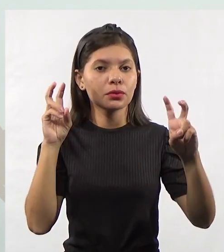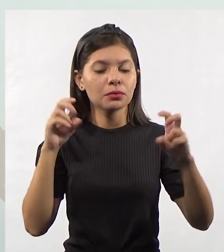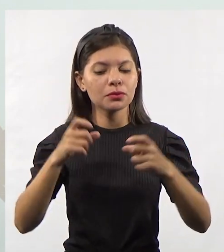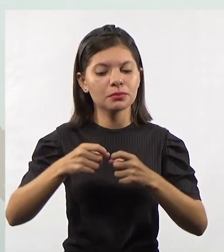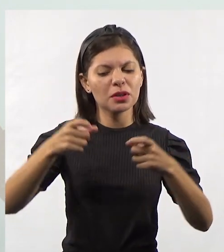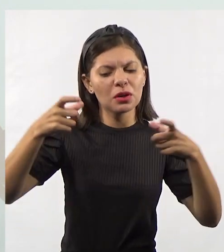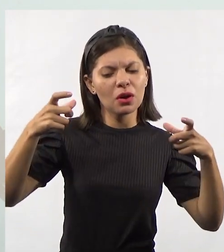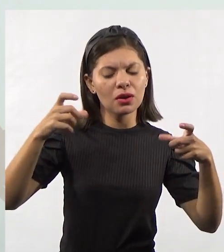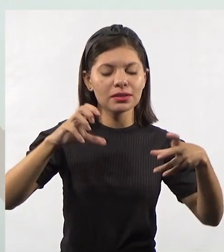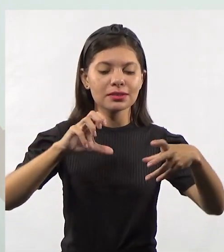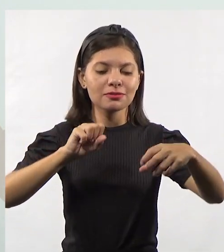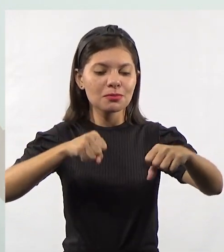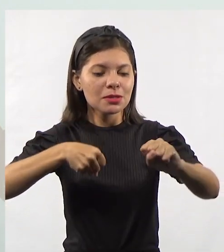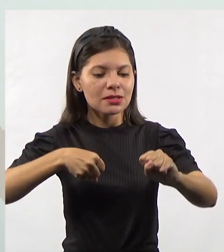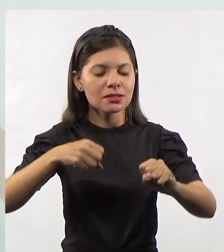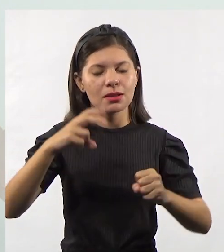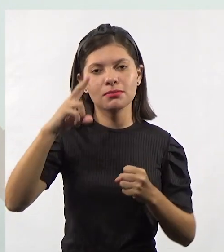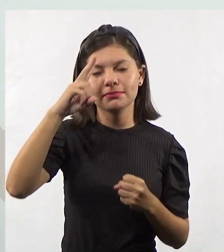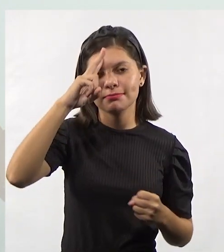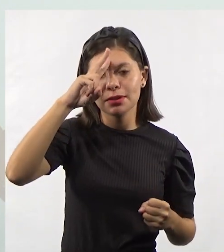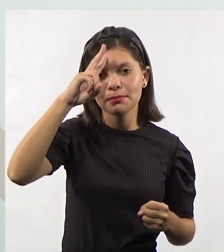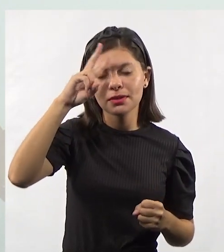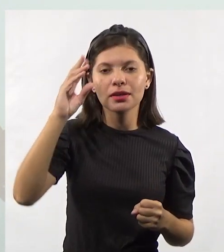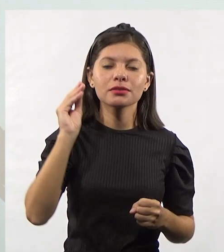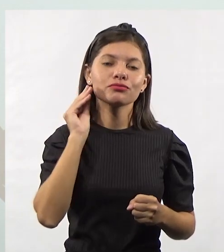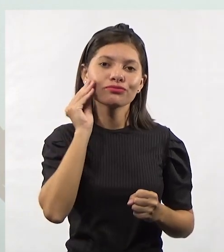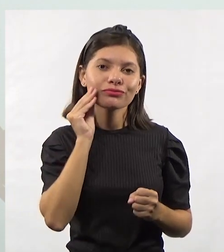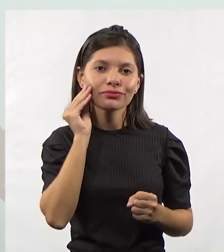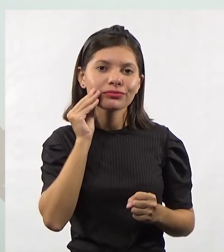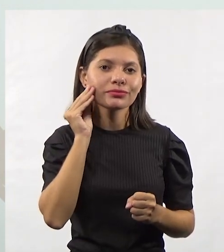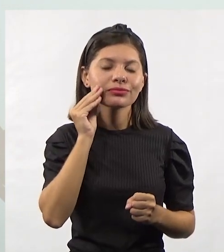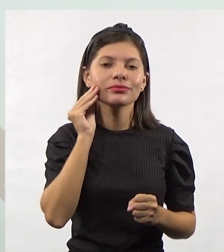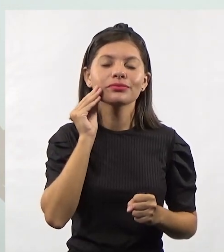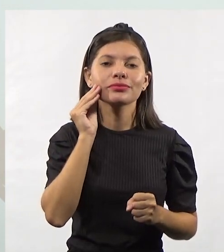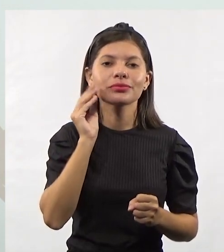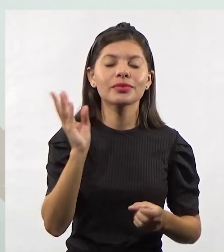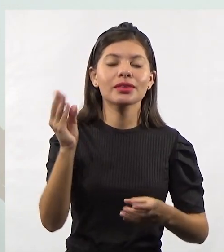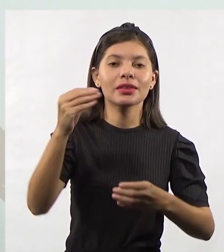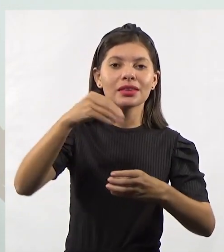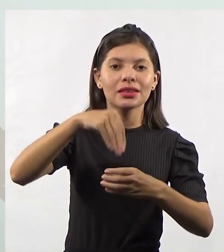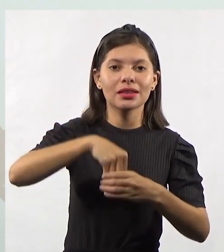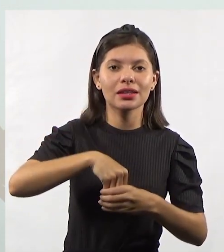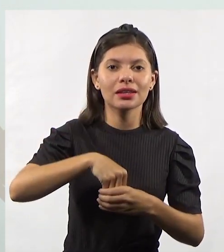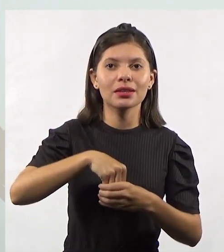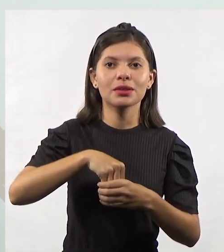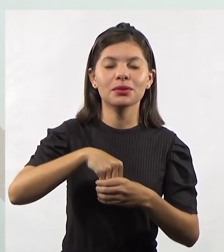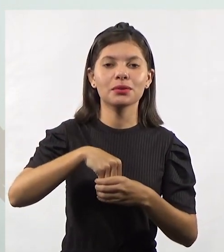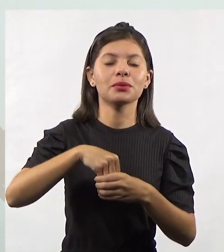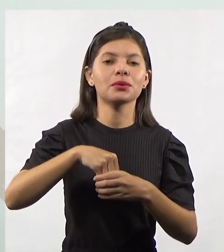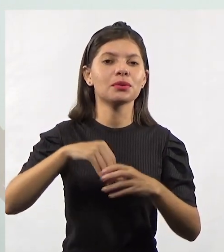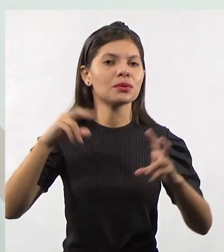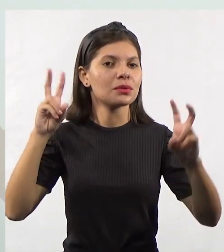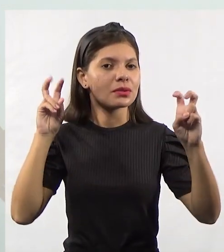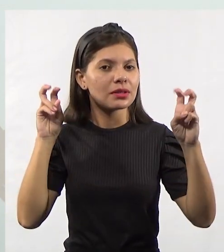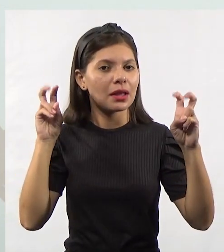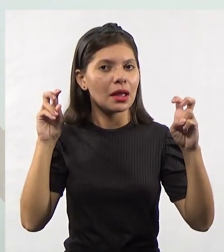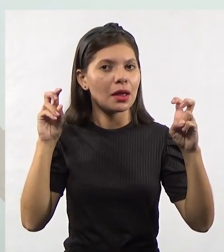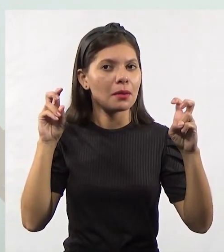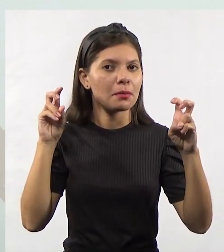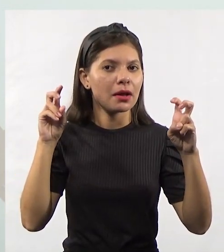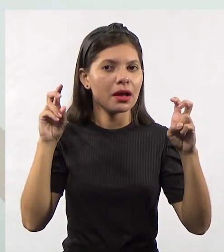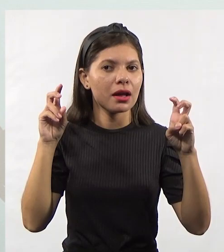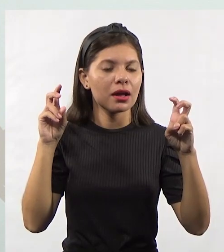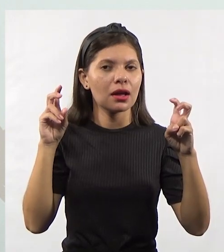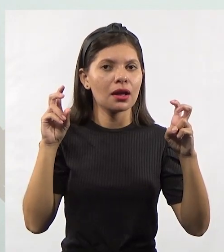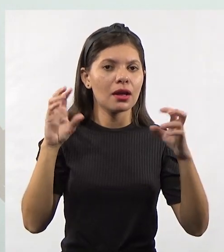exemplo lembranças formação experiências E aí dentro desses tópicos Você tem uma liberdade